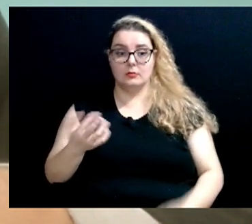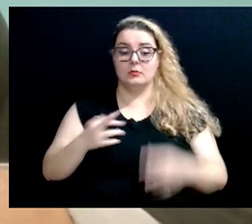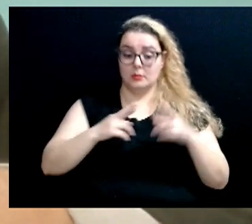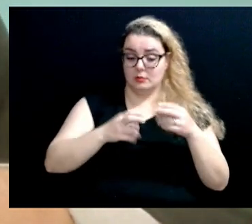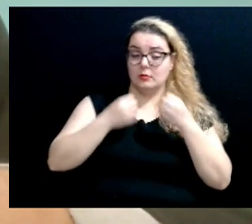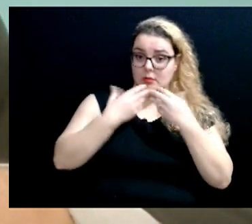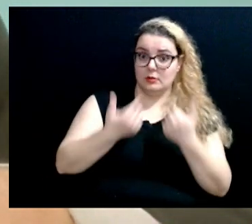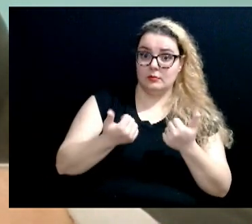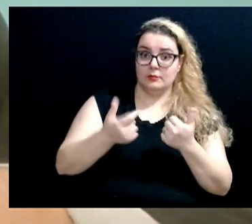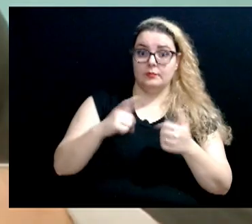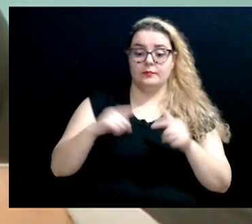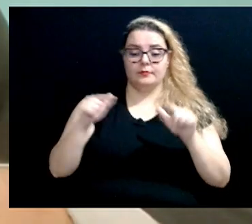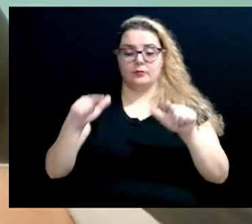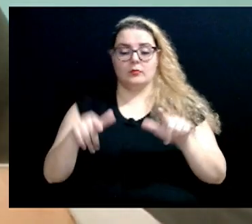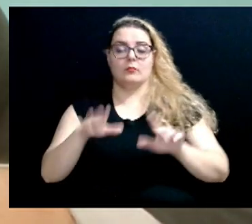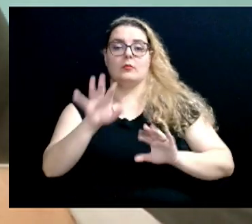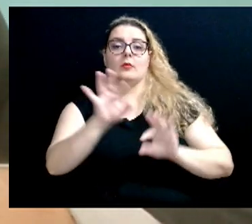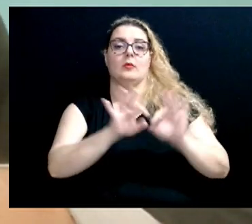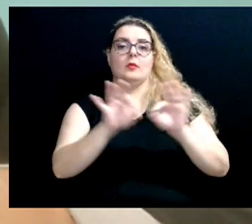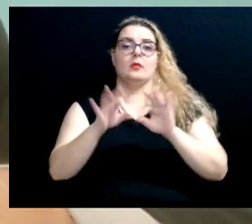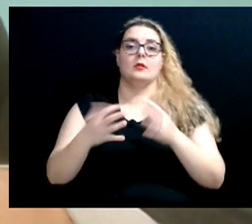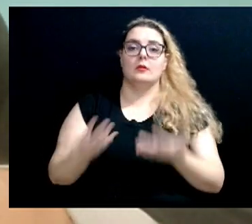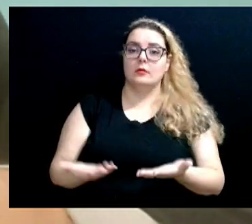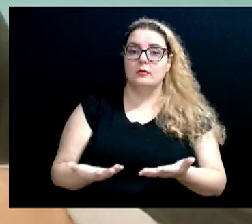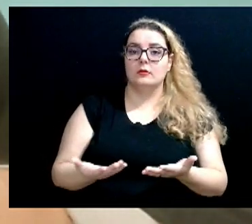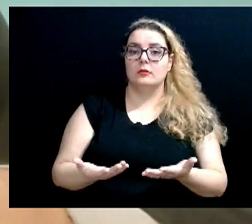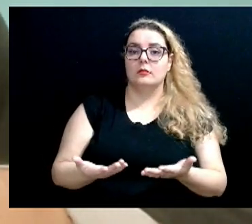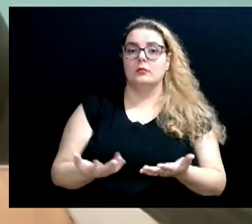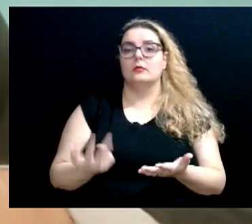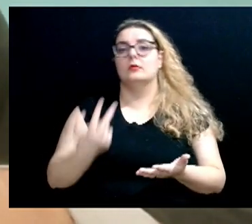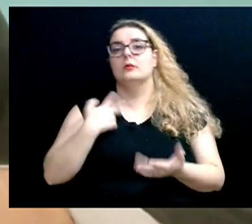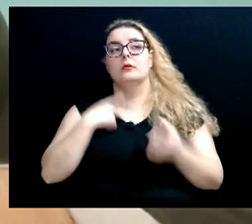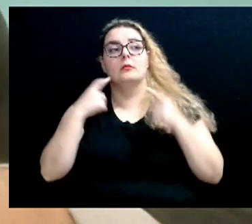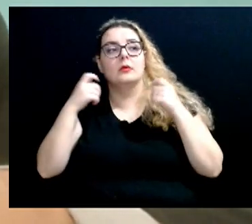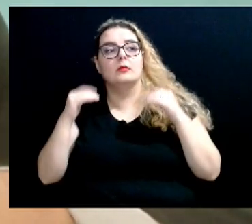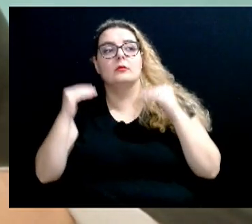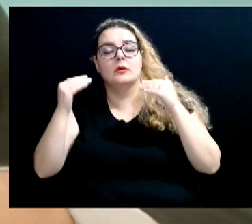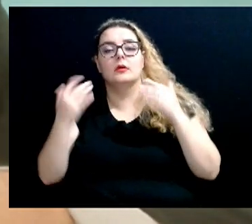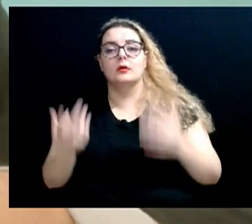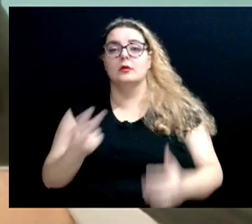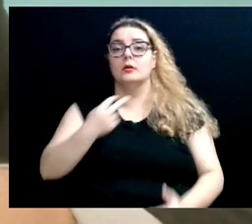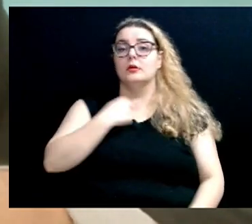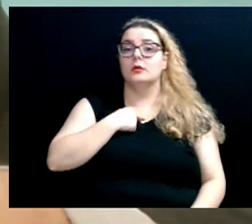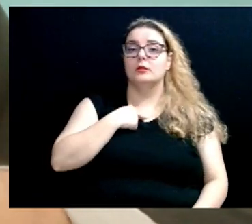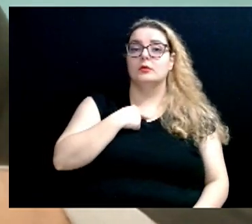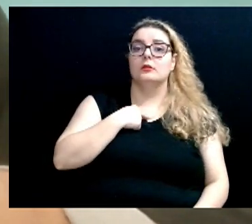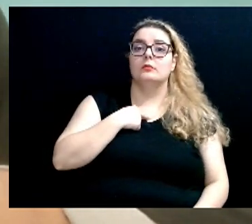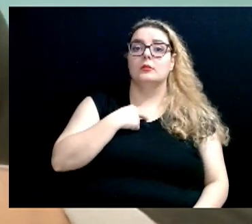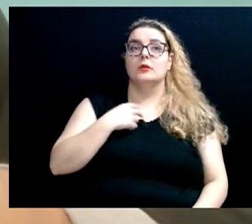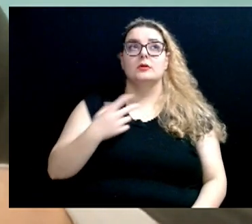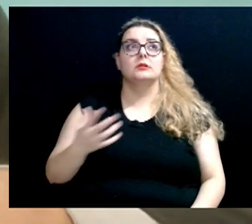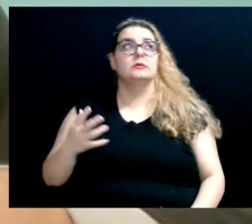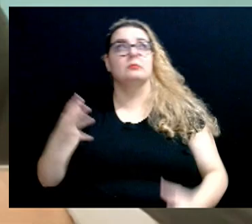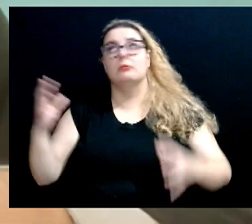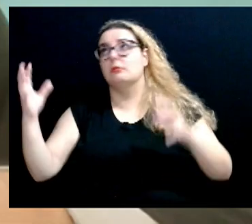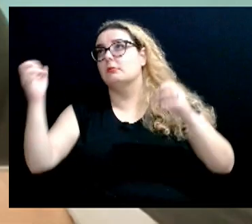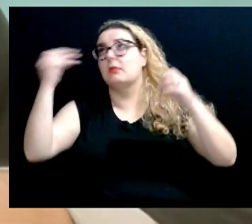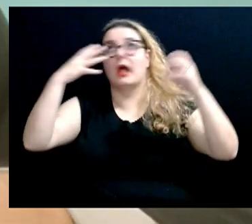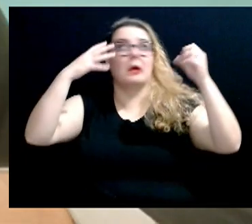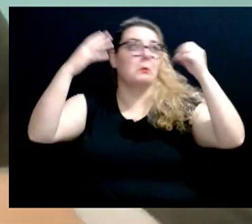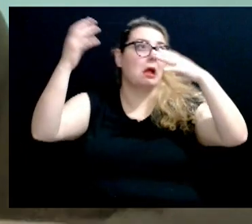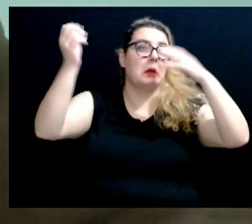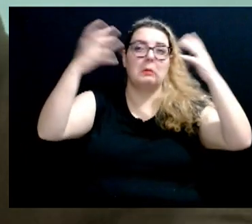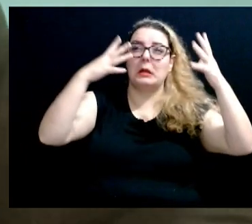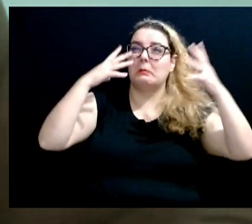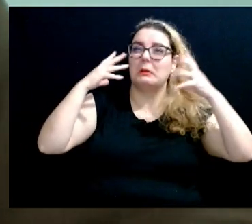ambiente preparado para isso. Não pode ter muito barulho, não pode ter muito ruído, não pode ter muita luminosidade, tem que ter uma temperatura